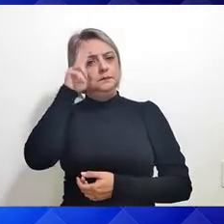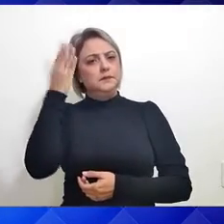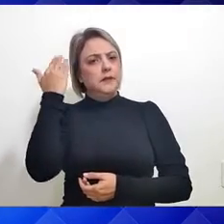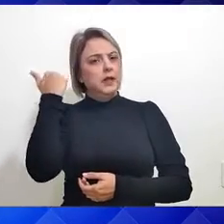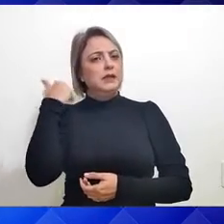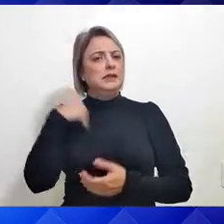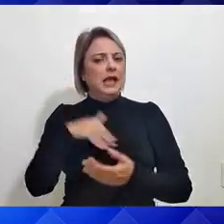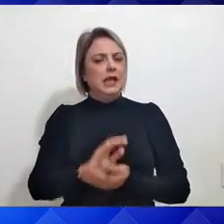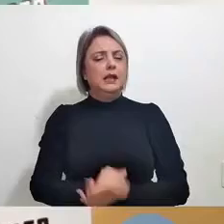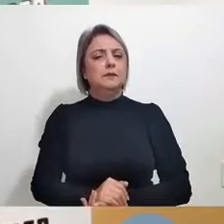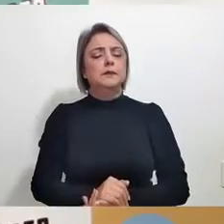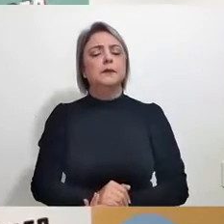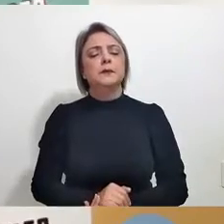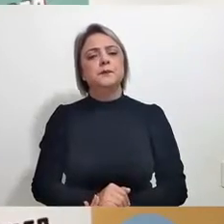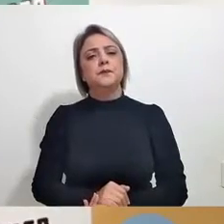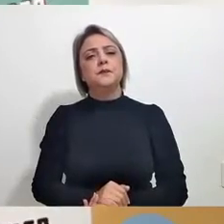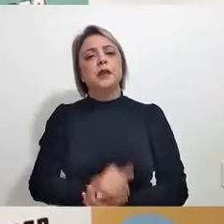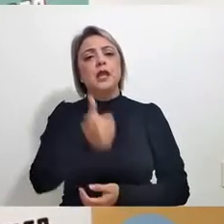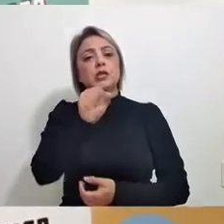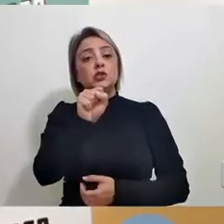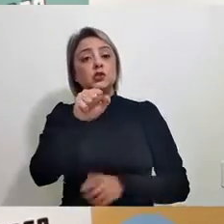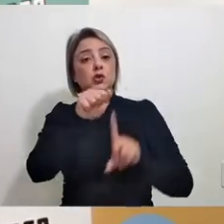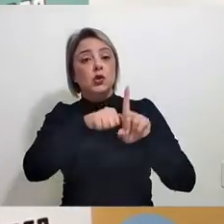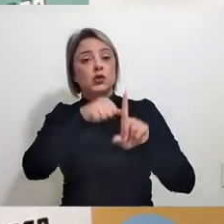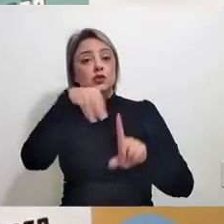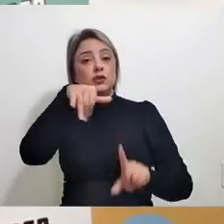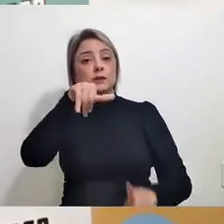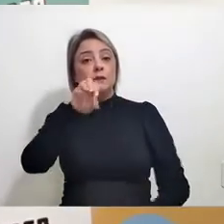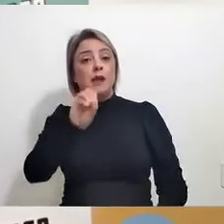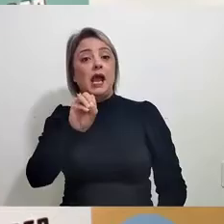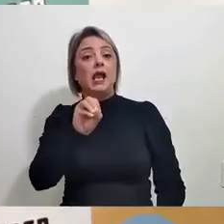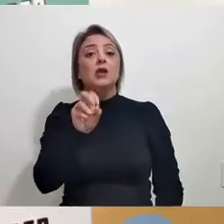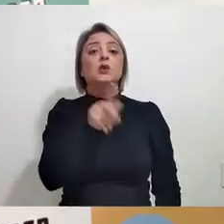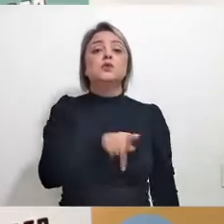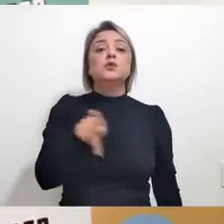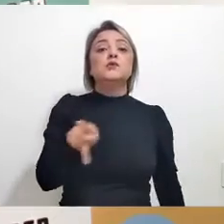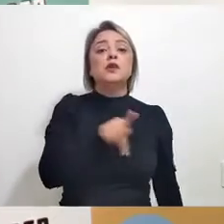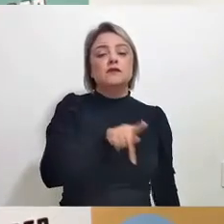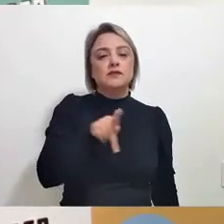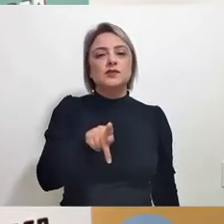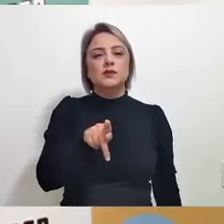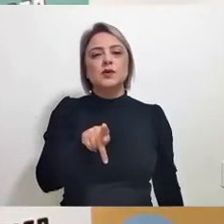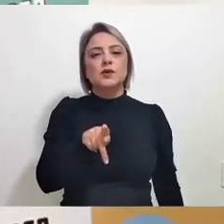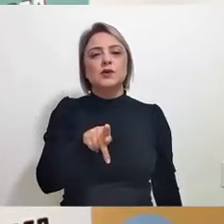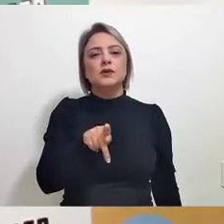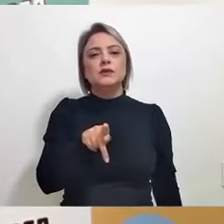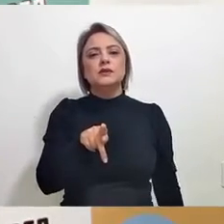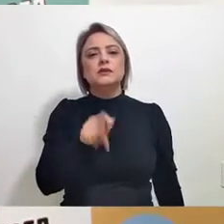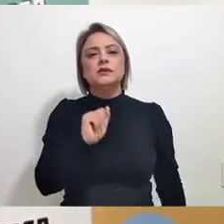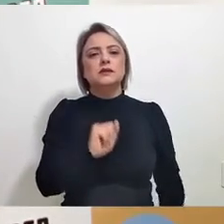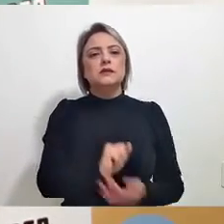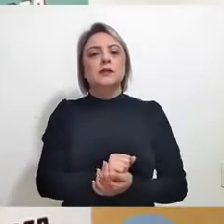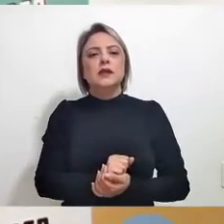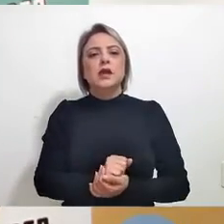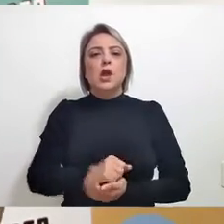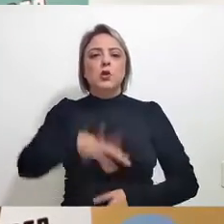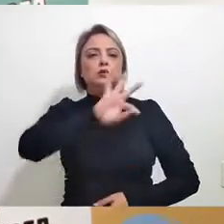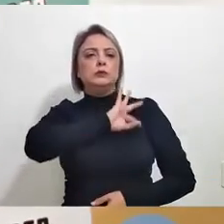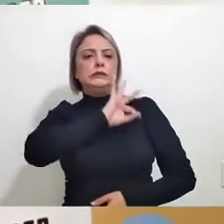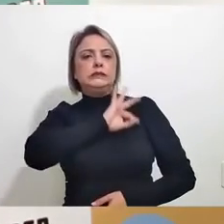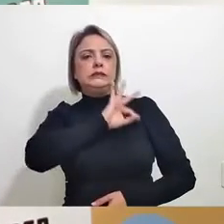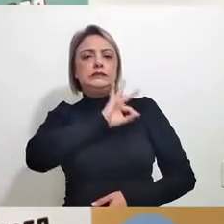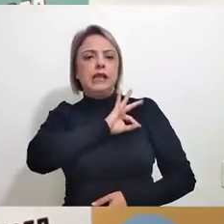conselho tutelar, de professor e de setores da sociedade, né? E com o povo na rua, criança na rua,